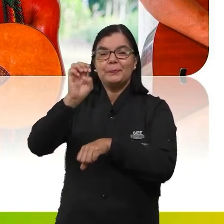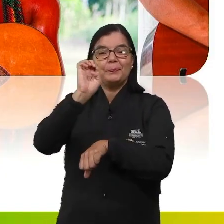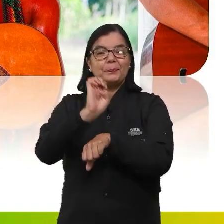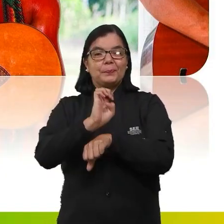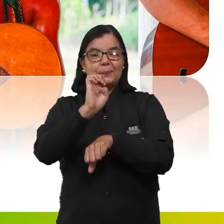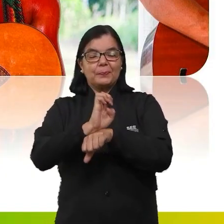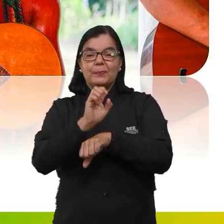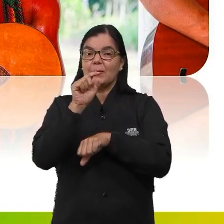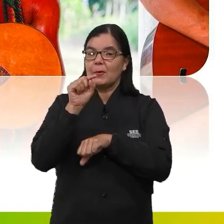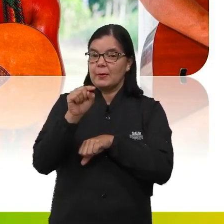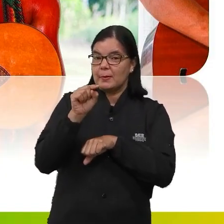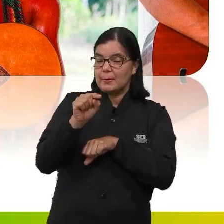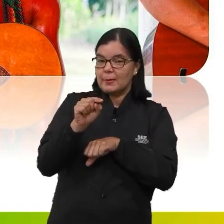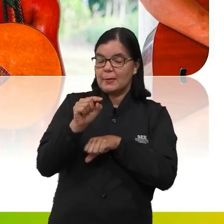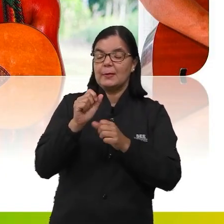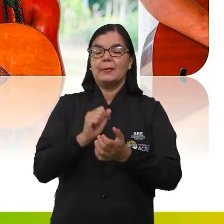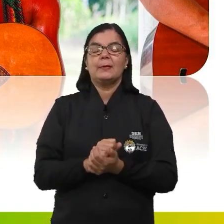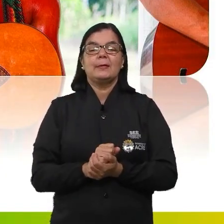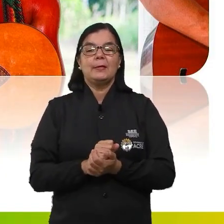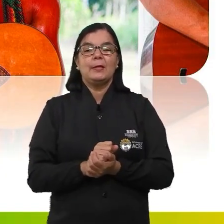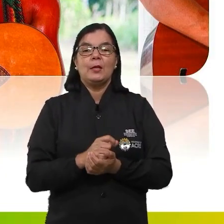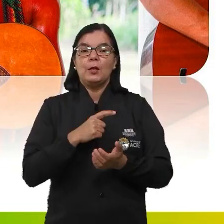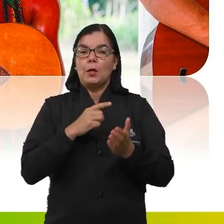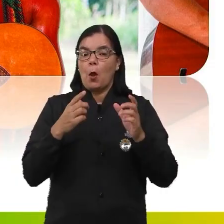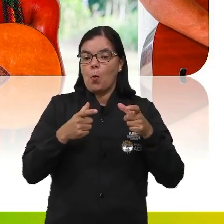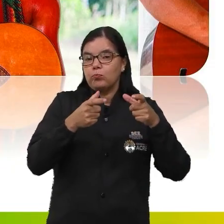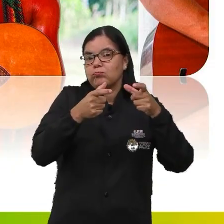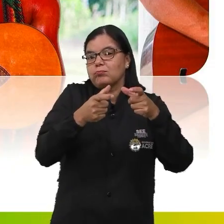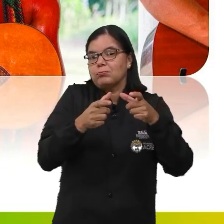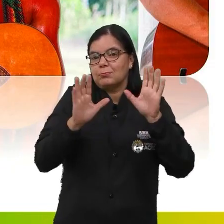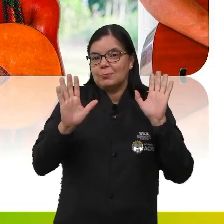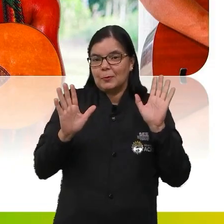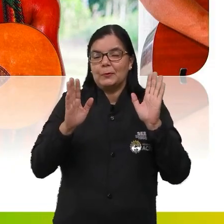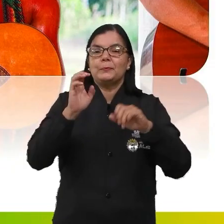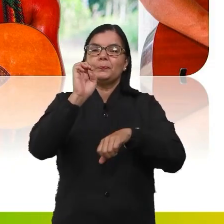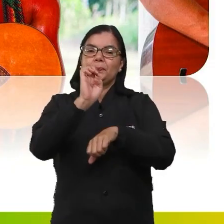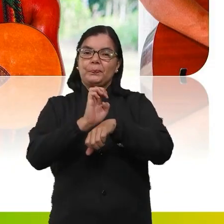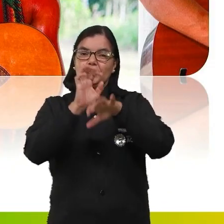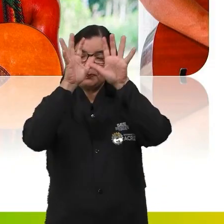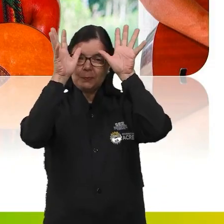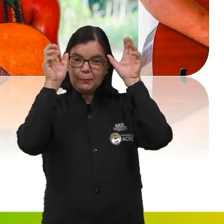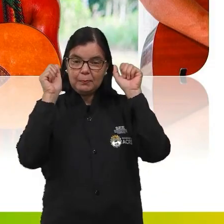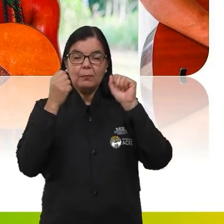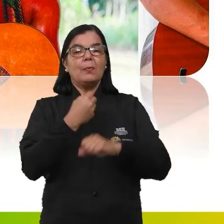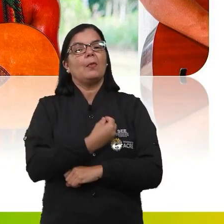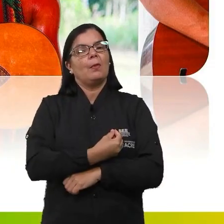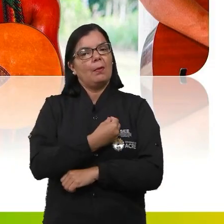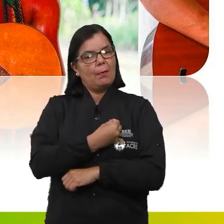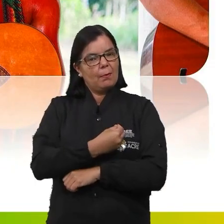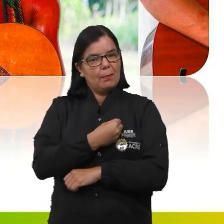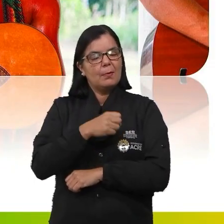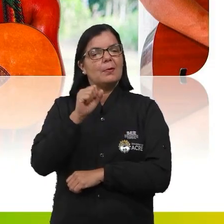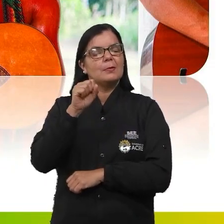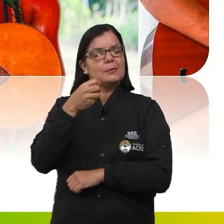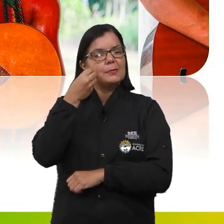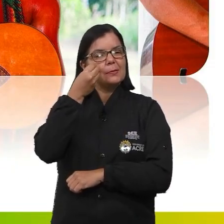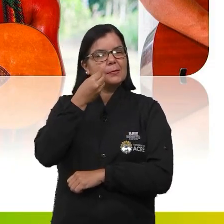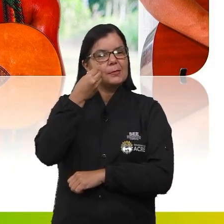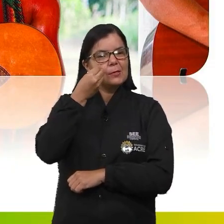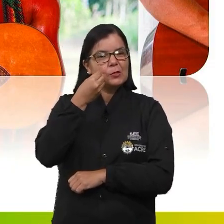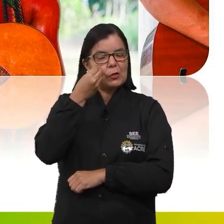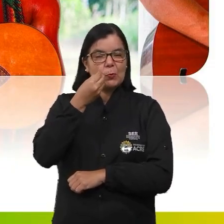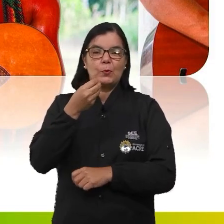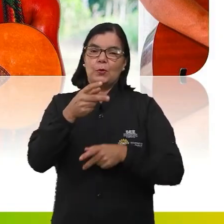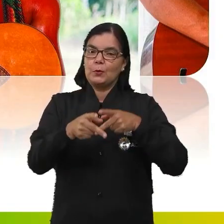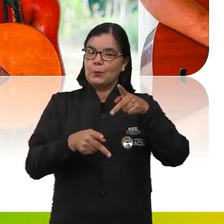E você que mora em algum lugar aqui do estado do Acre, vivencia sim essa experiência